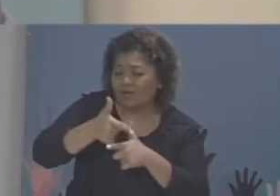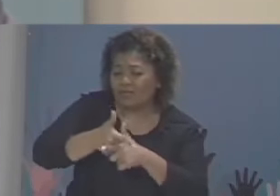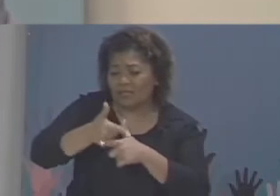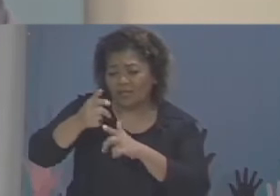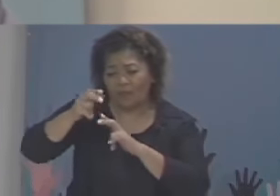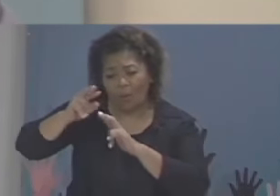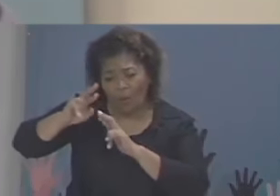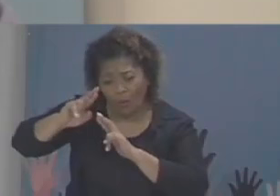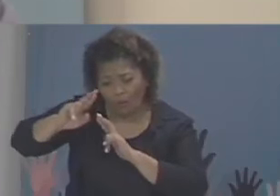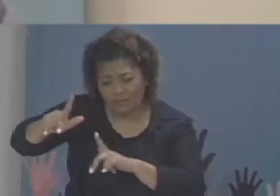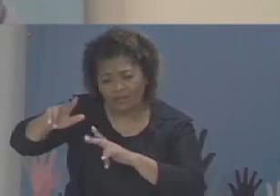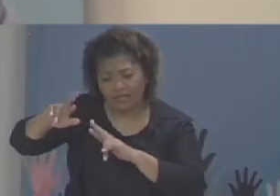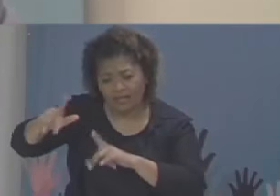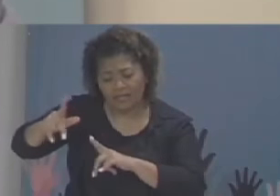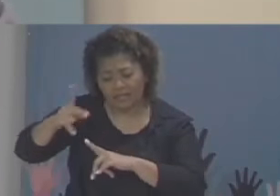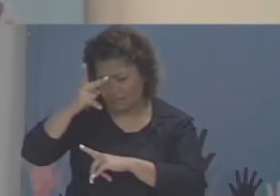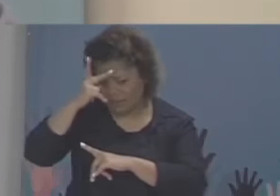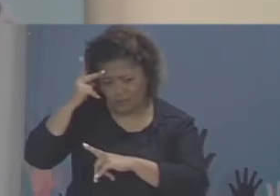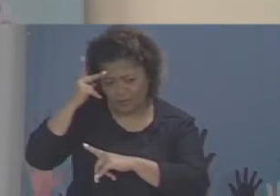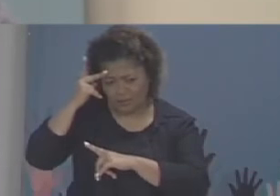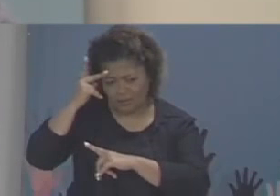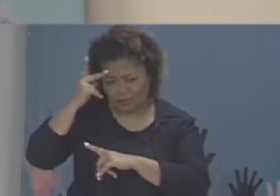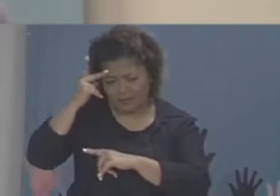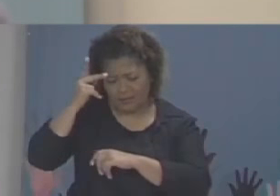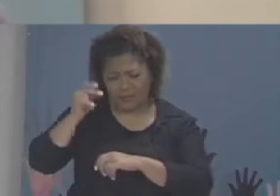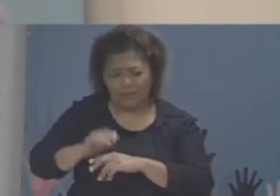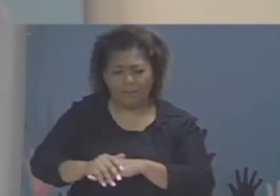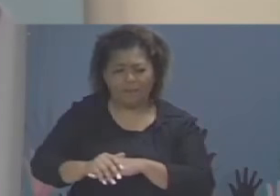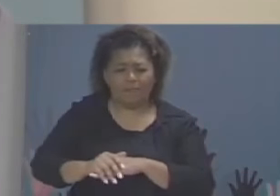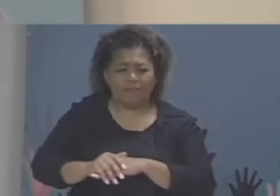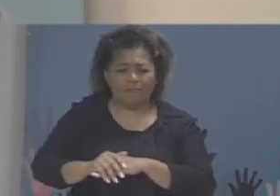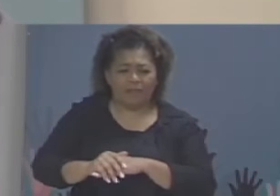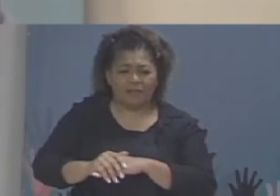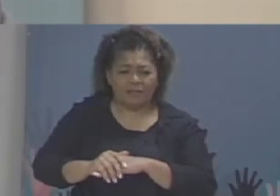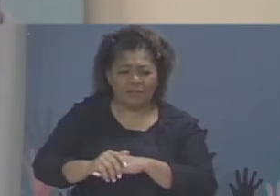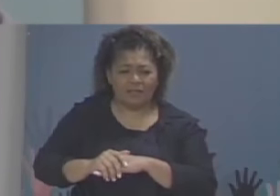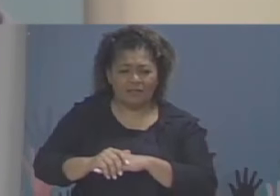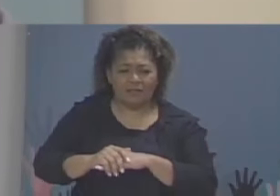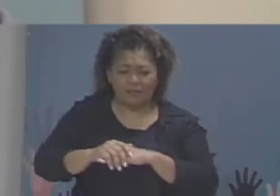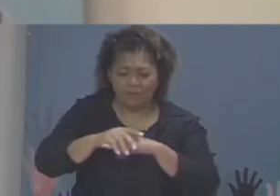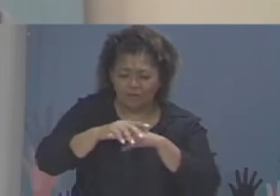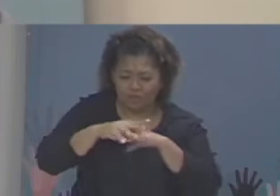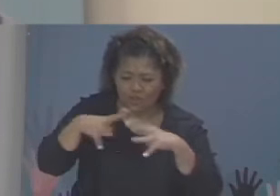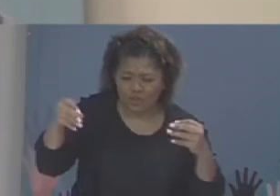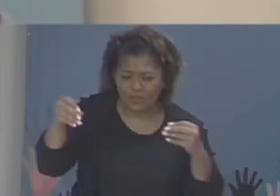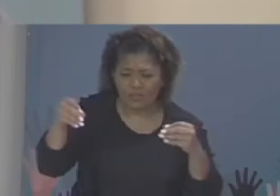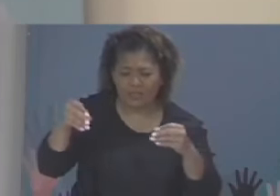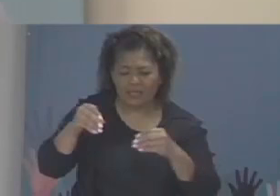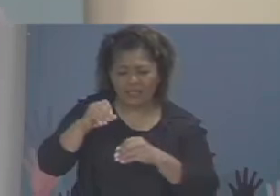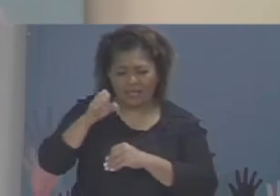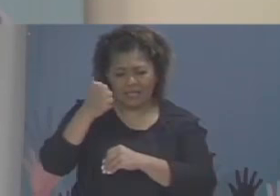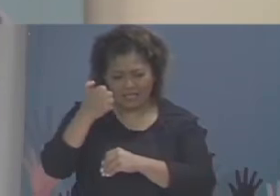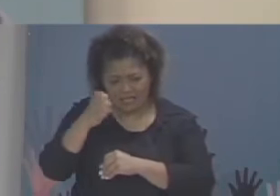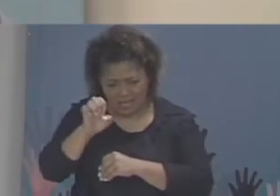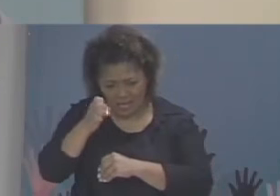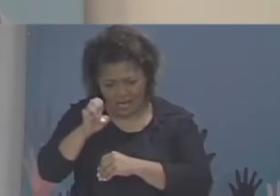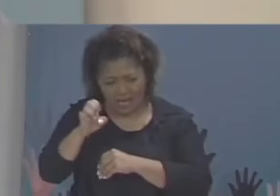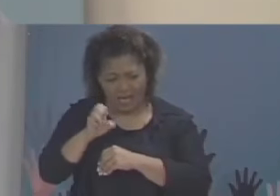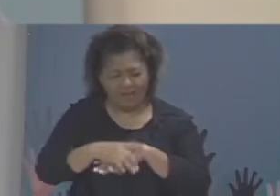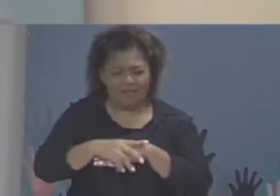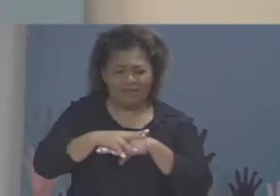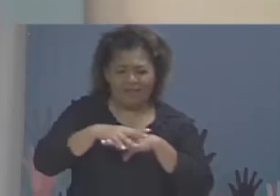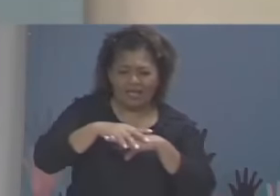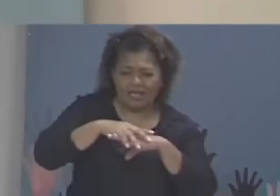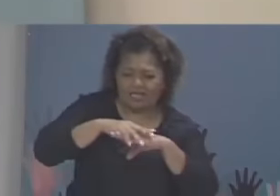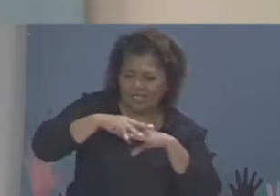qualquer projeto de cura gay, cura sei lá o quê. Nós somos totalmente contrários. Eu já dei aula de psicopatologia